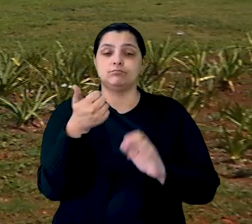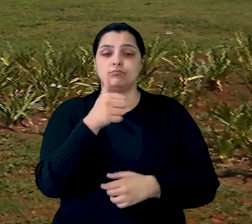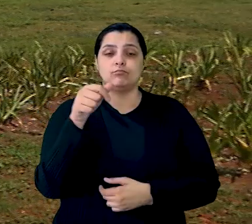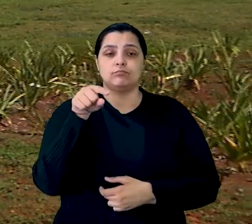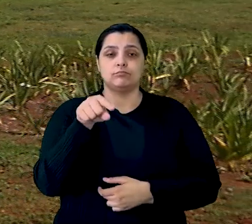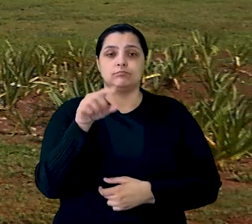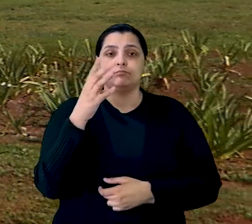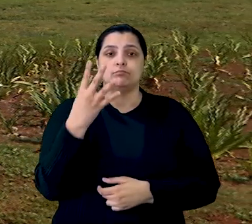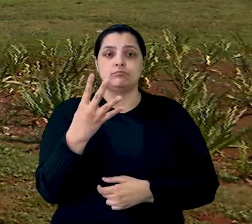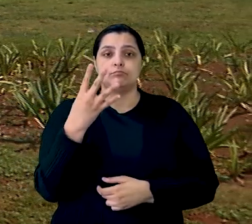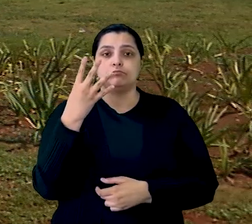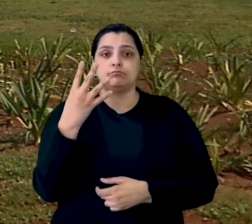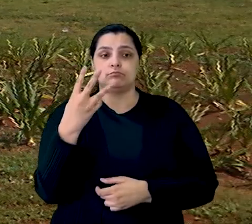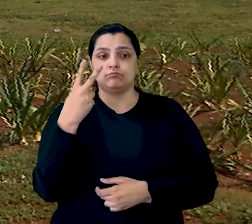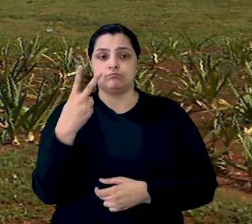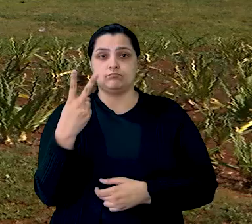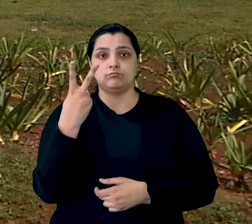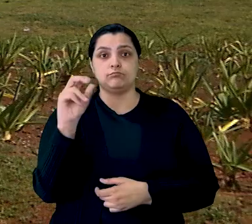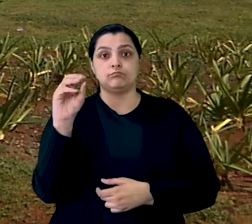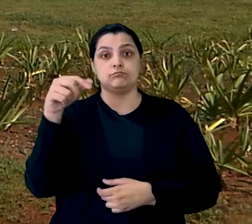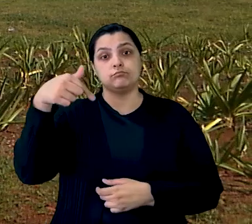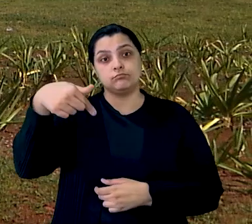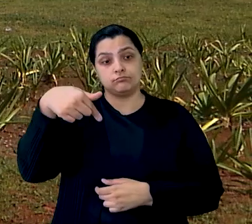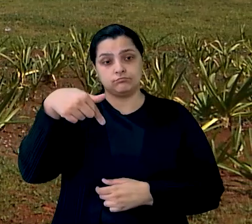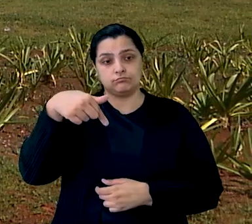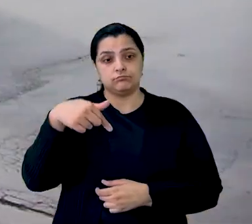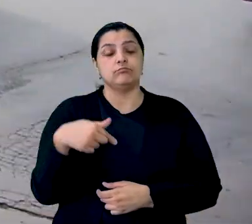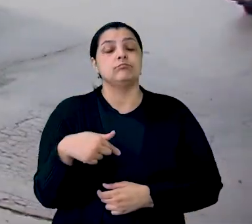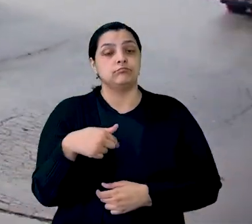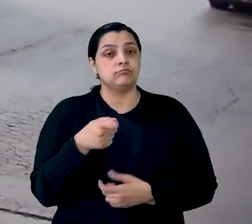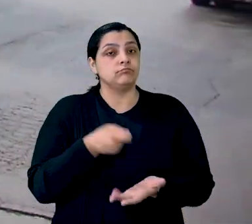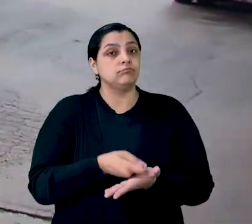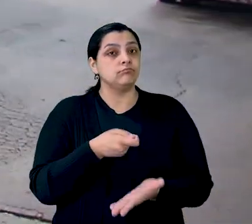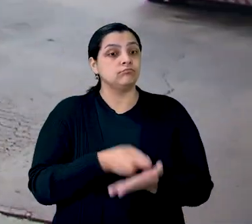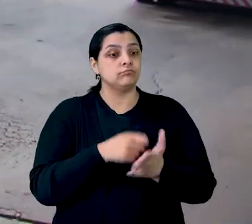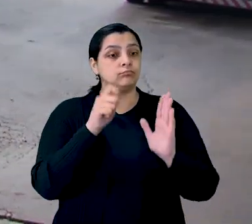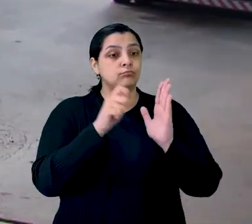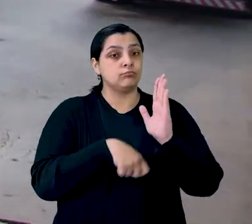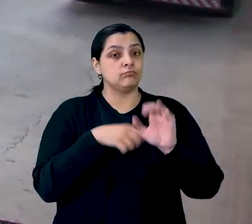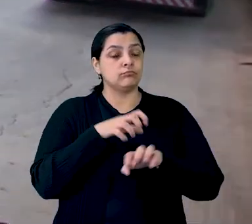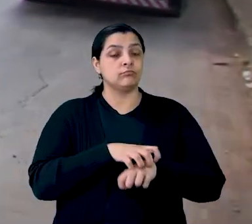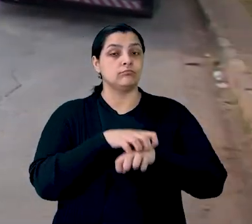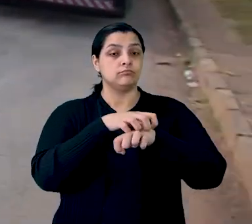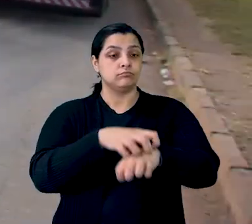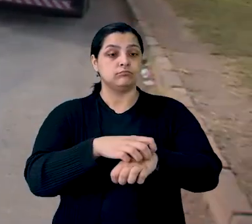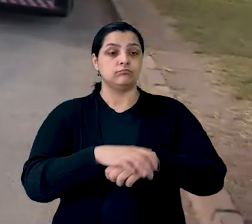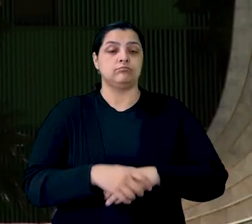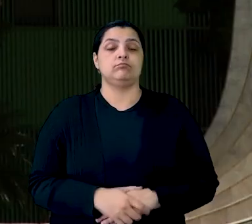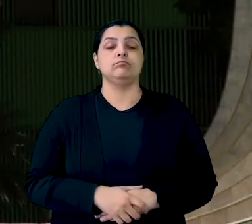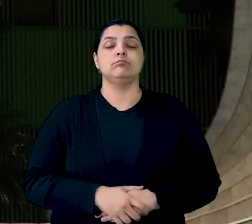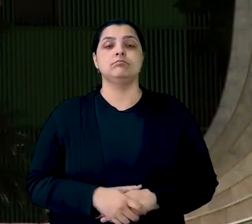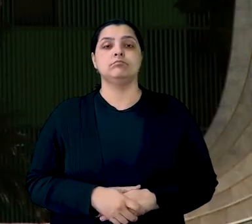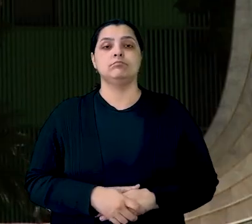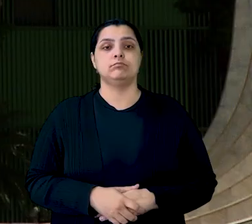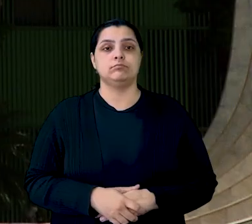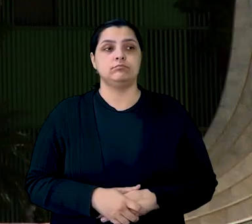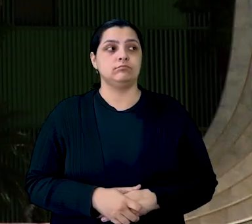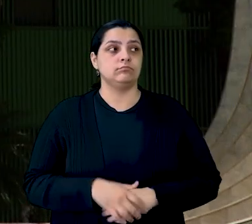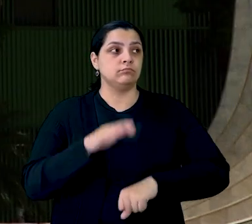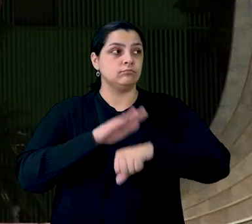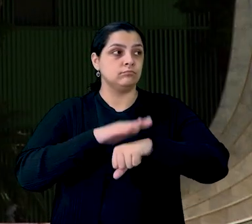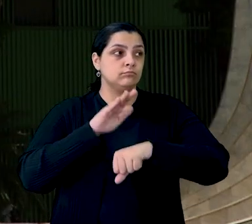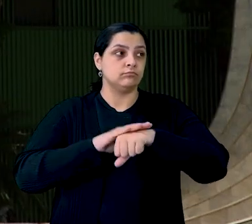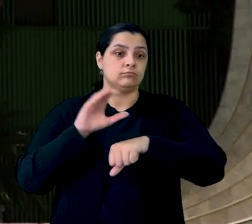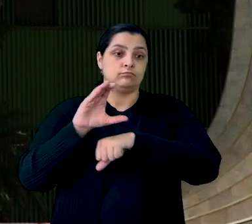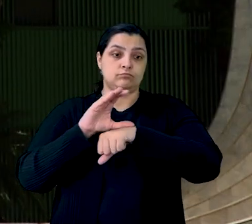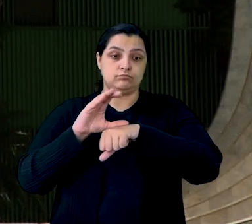da Lei 11.442 de 2007, que disciplina os contratos de transportes. Na ação